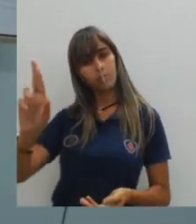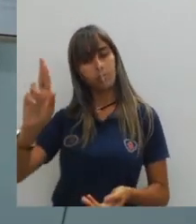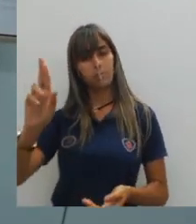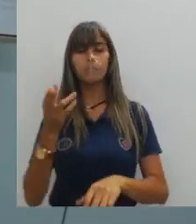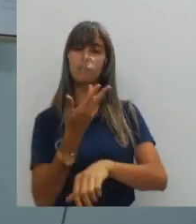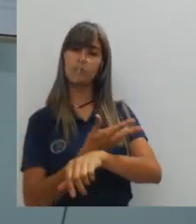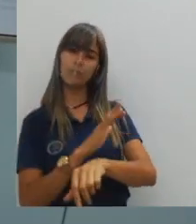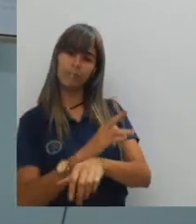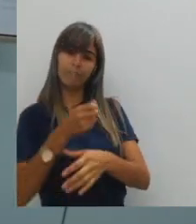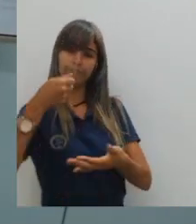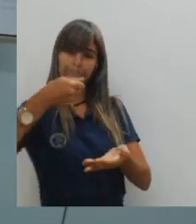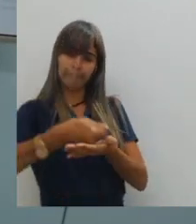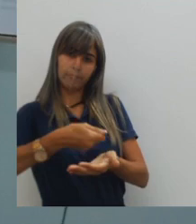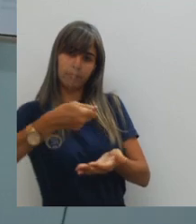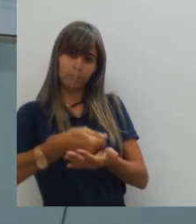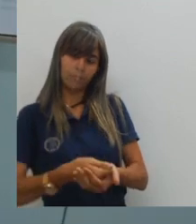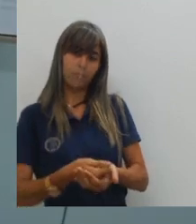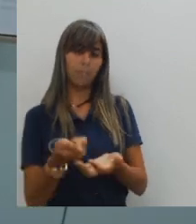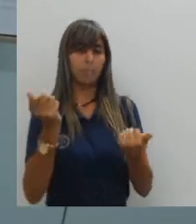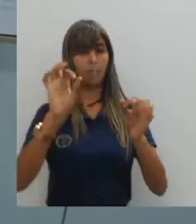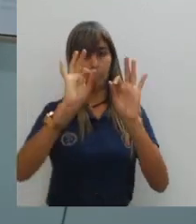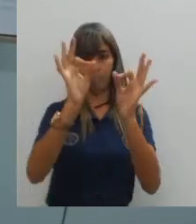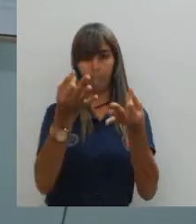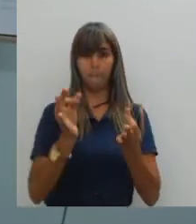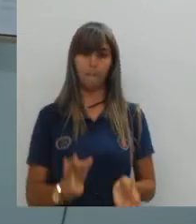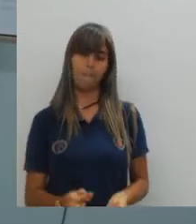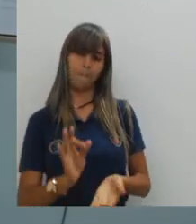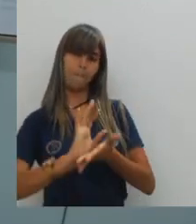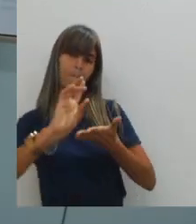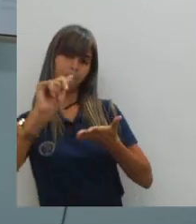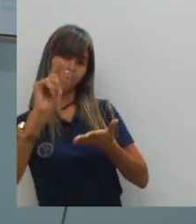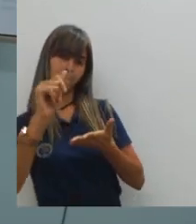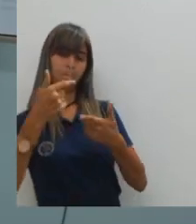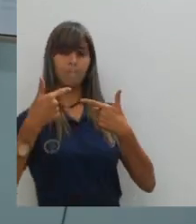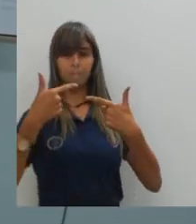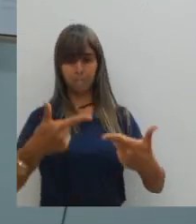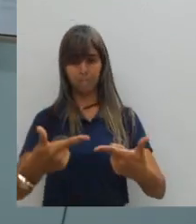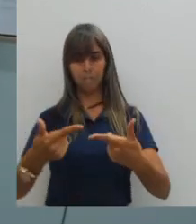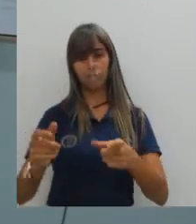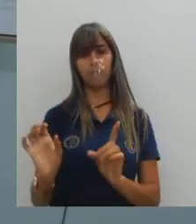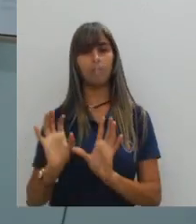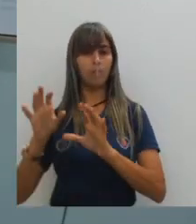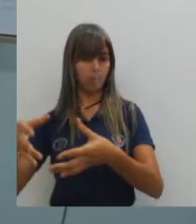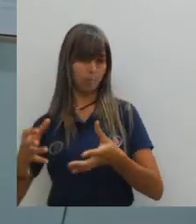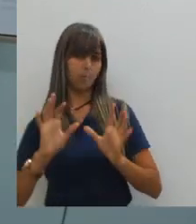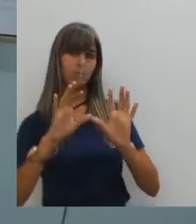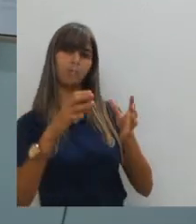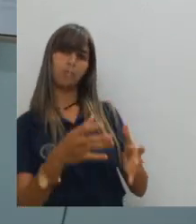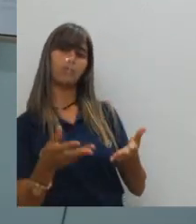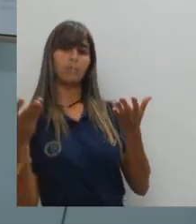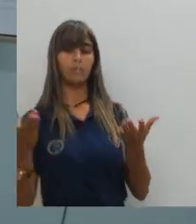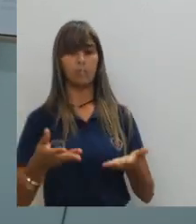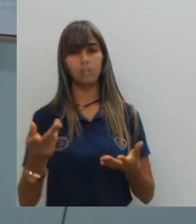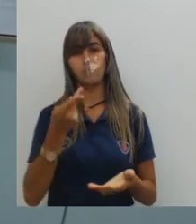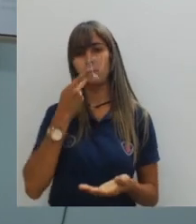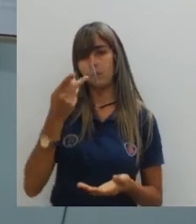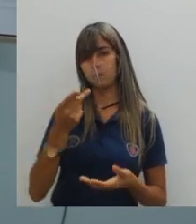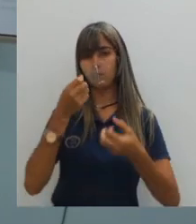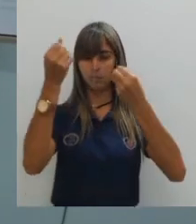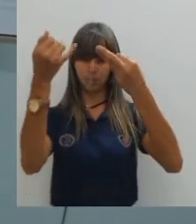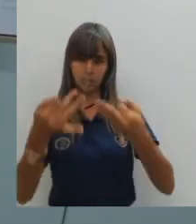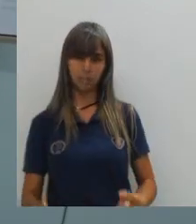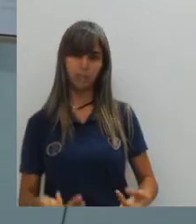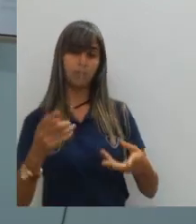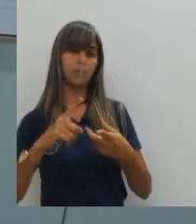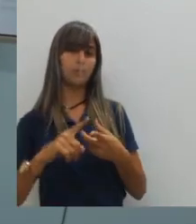uma pressão para que essa estrutura econômica e para que essa luta de classes, que a gente não fala luta de classes nesse momento, mas eu vou falar luta de